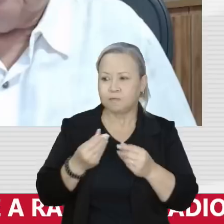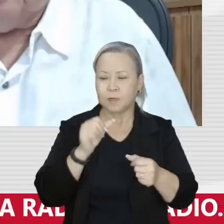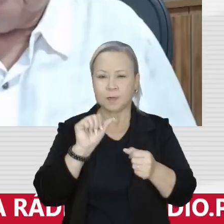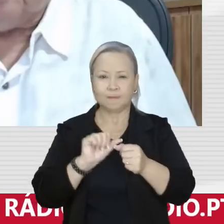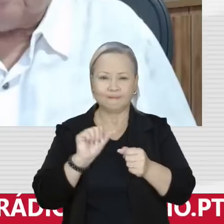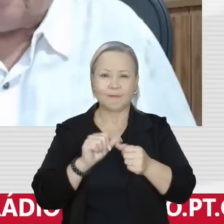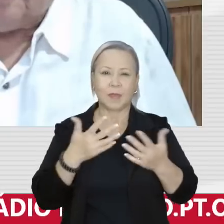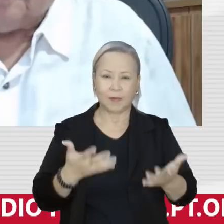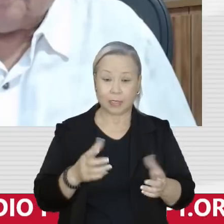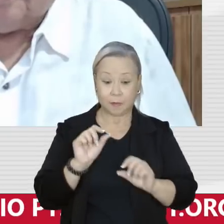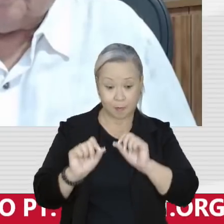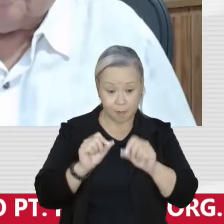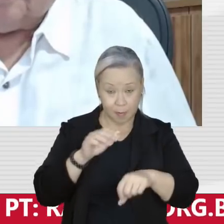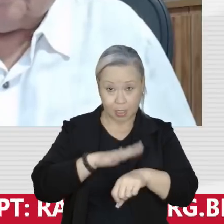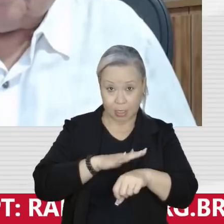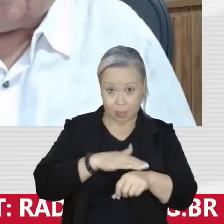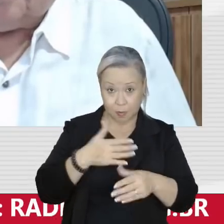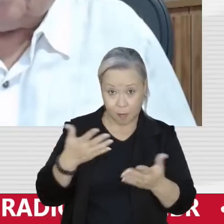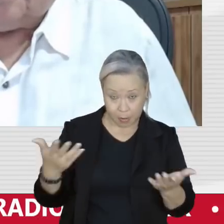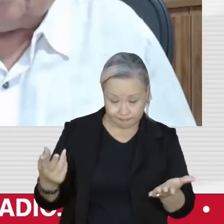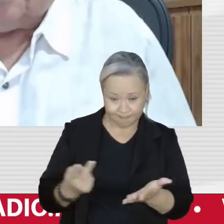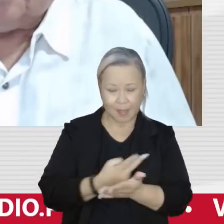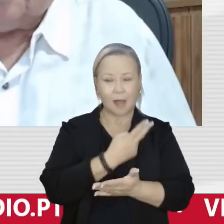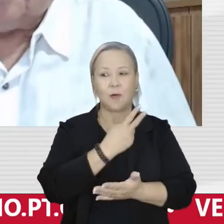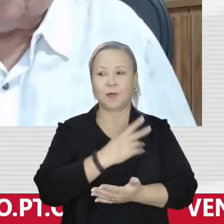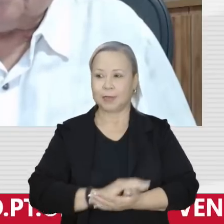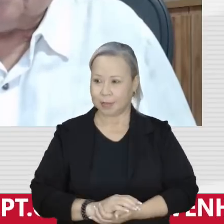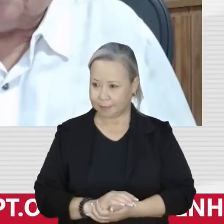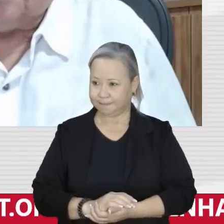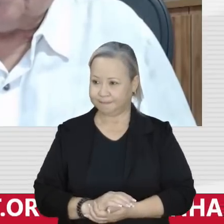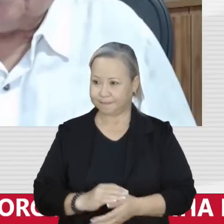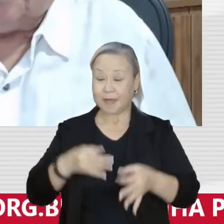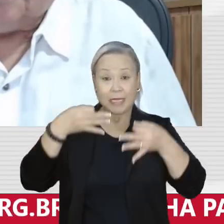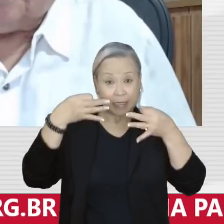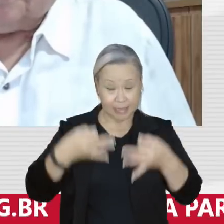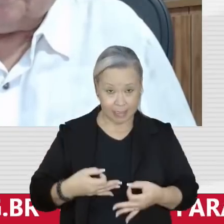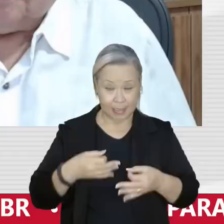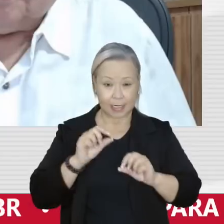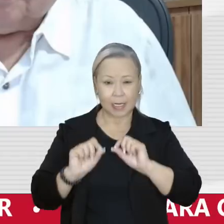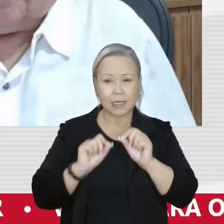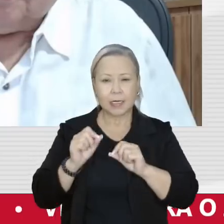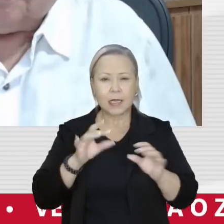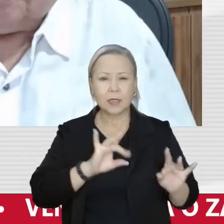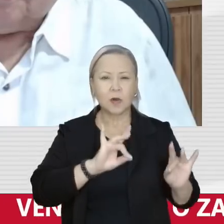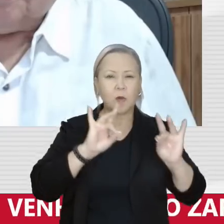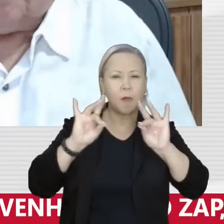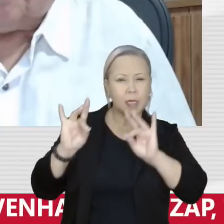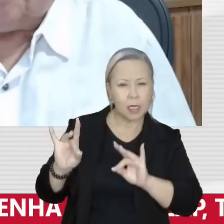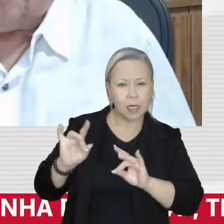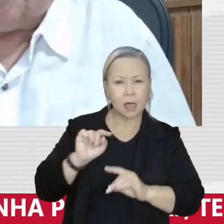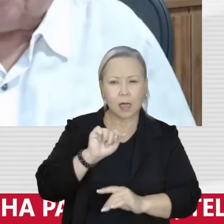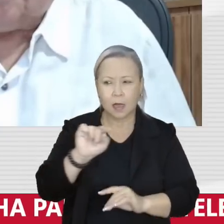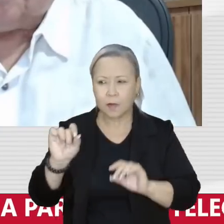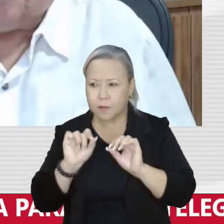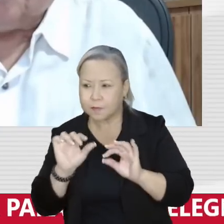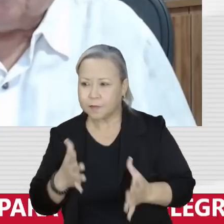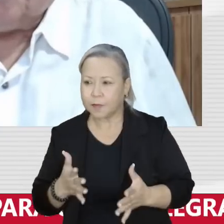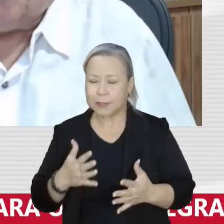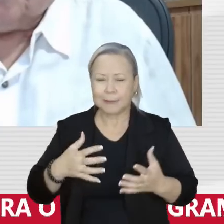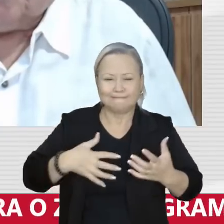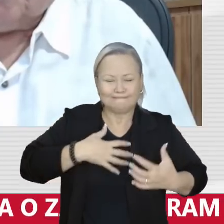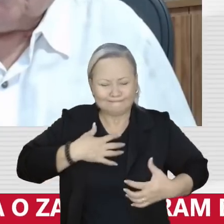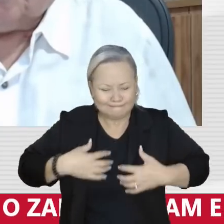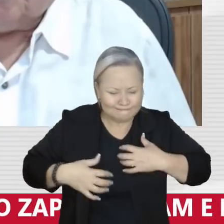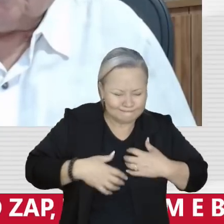tanto fizemos para que esse momento acontecesse. Eu tenho certeza, Paulo, que quem está nos acompanhando e você, a agonia que foi